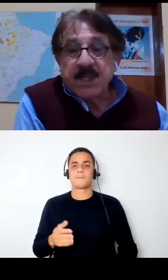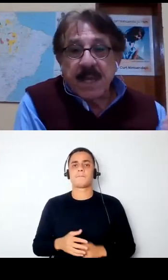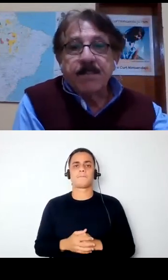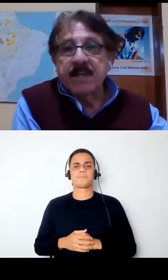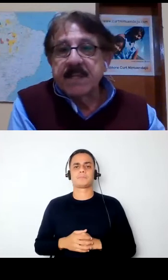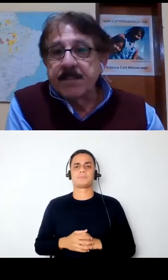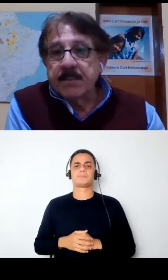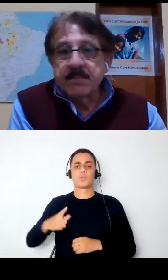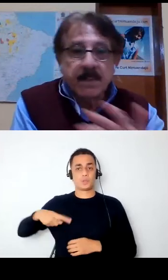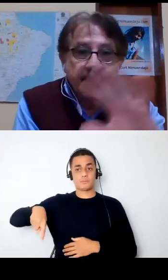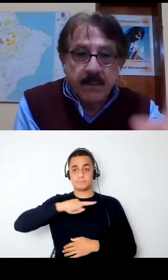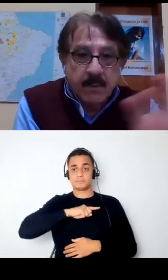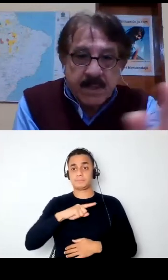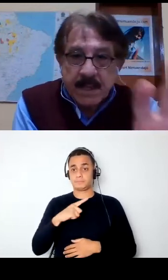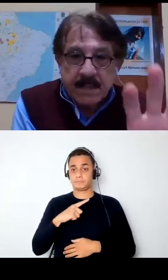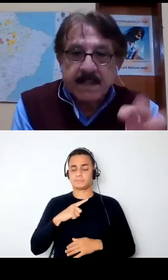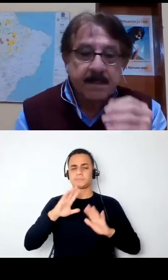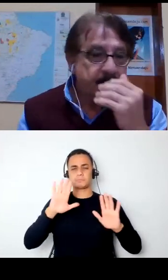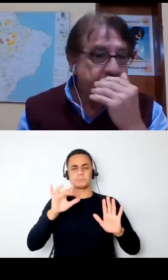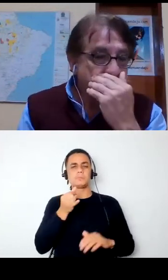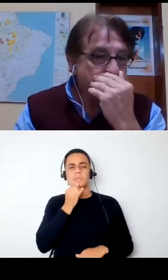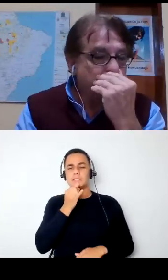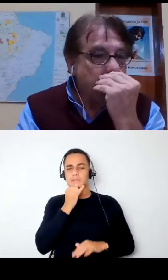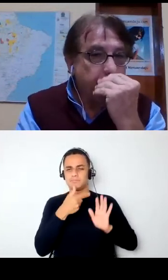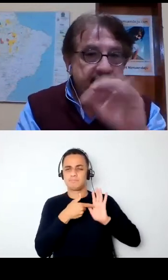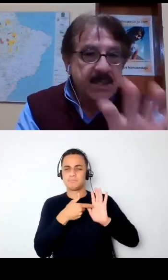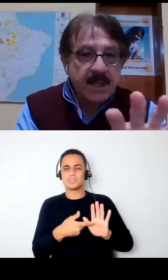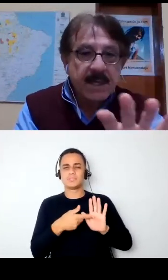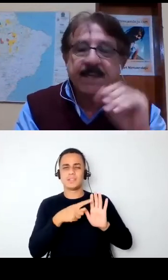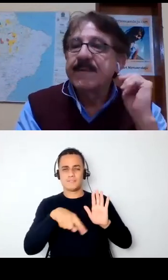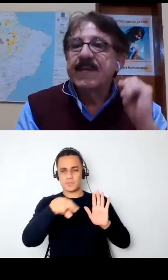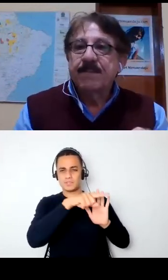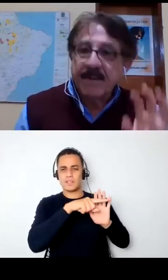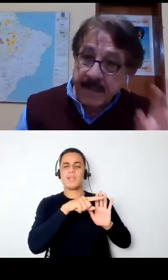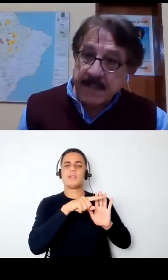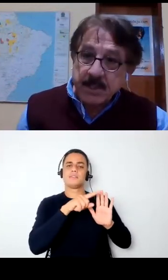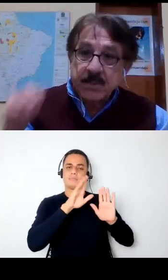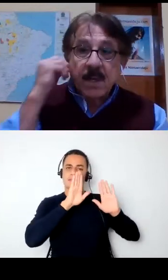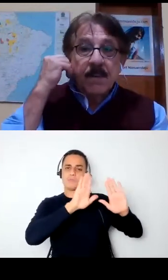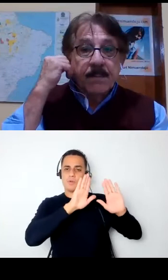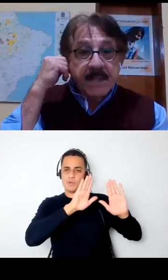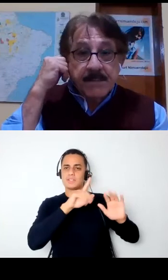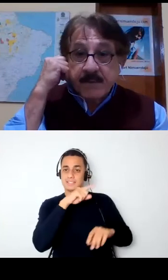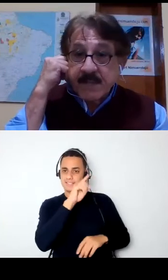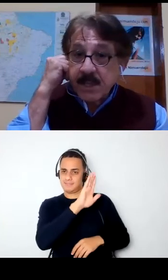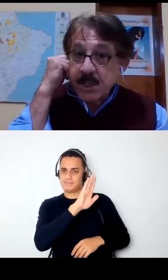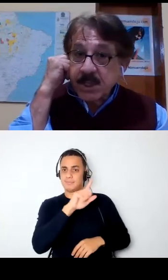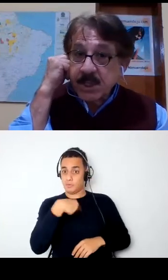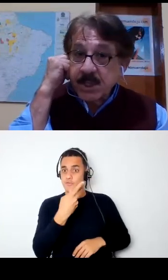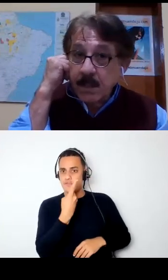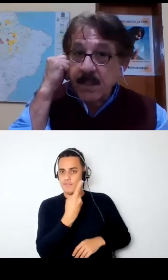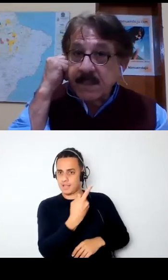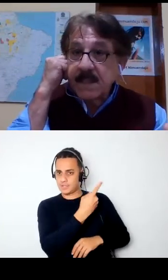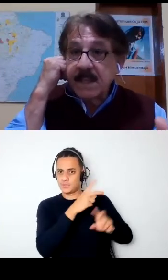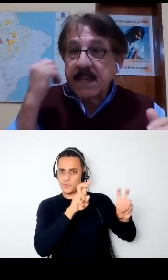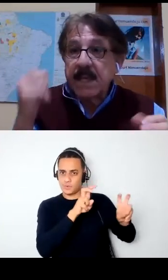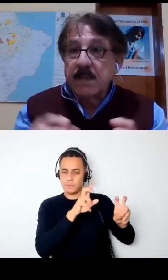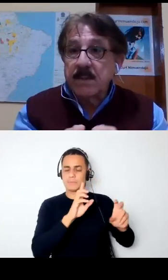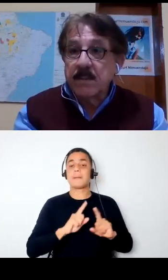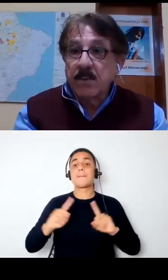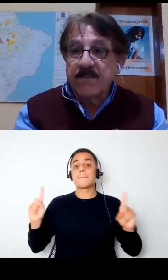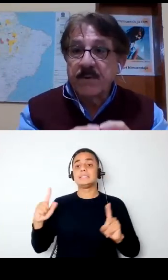a gente tem, por exemplo, eu vou usar esse exemplo daqui a pouquinho, mas deixa ele aí, para falar disso. Por exemplo, a gente tem línguas